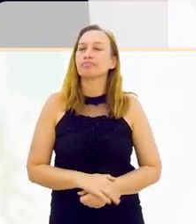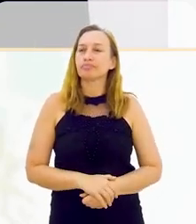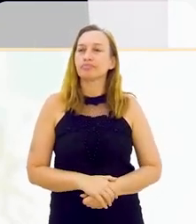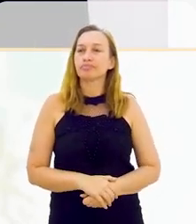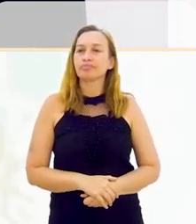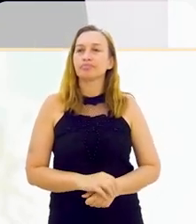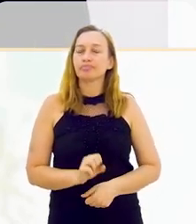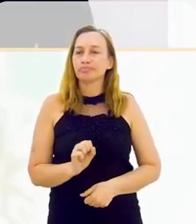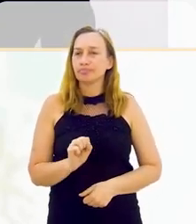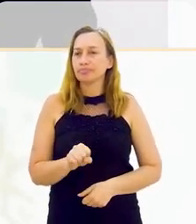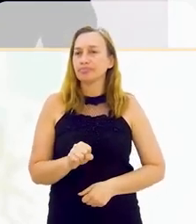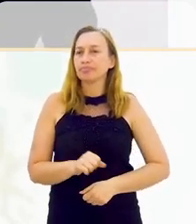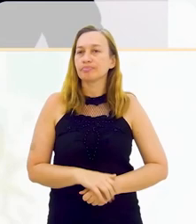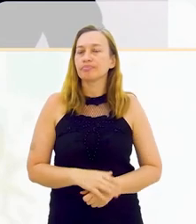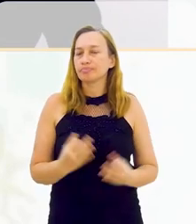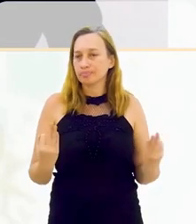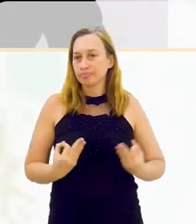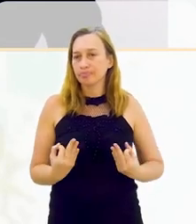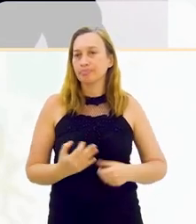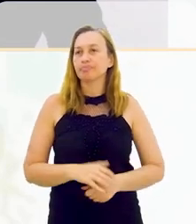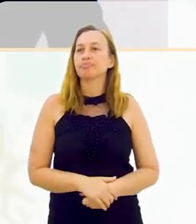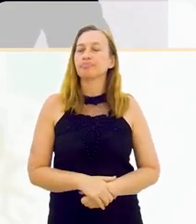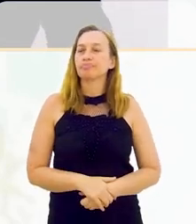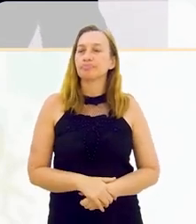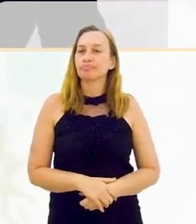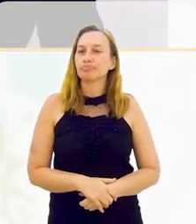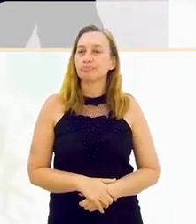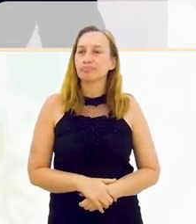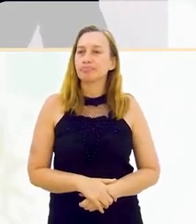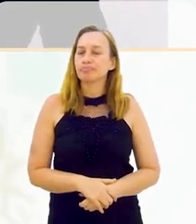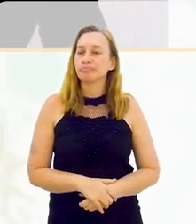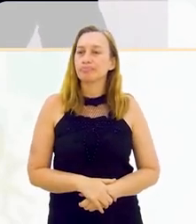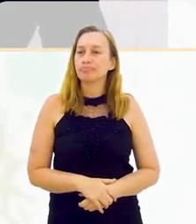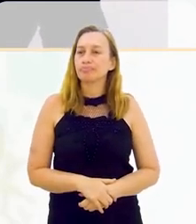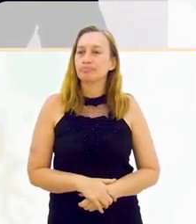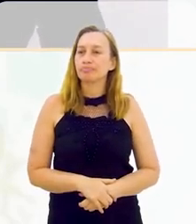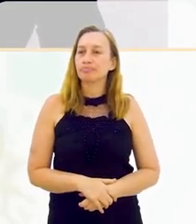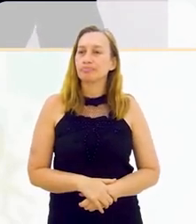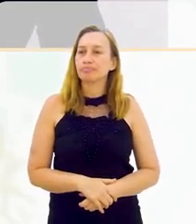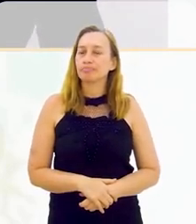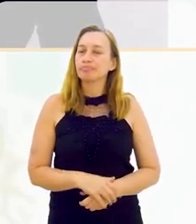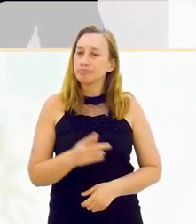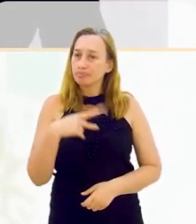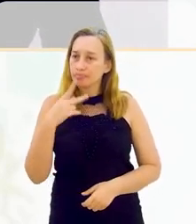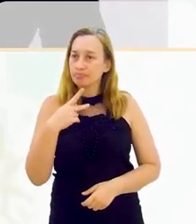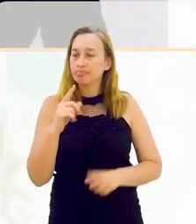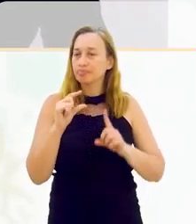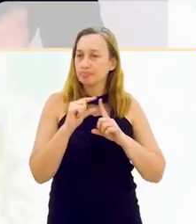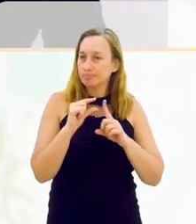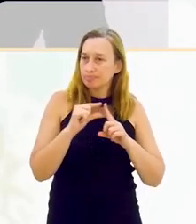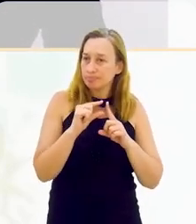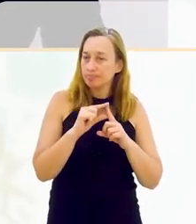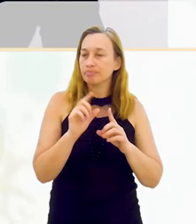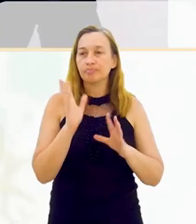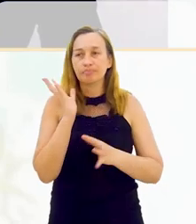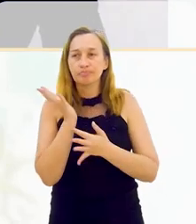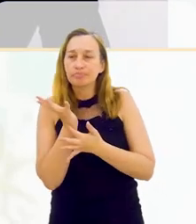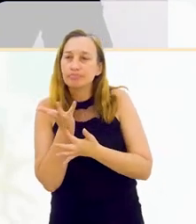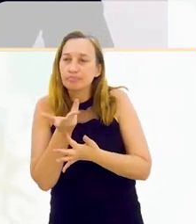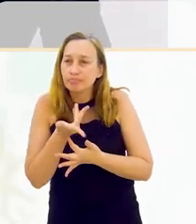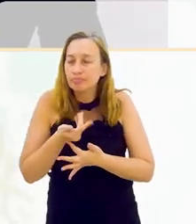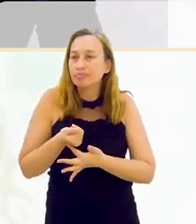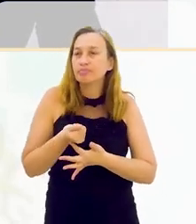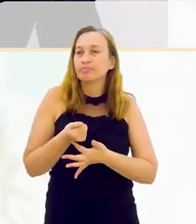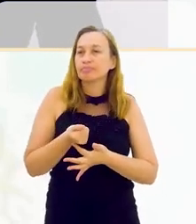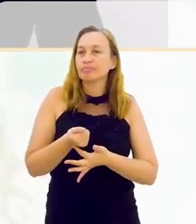se posicionar, né? Isso é fundamental. E como a gente falou, né? A palavra,